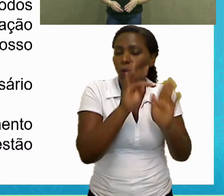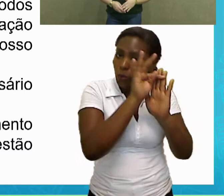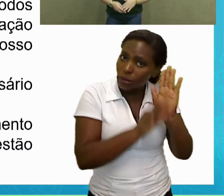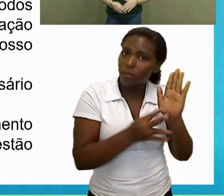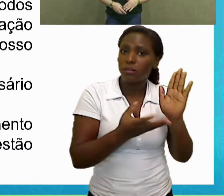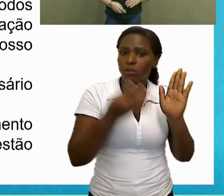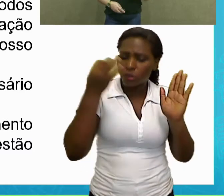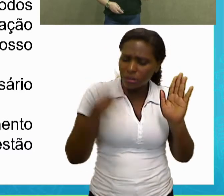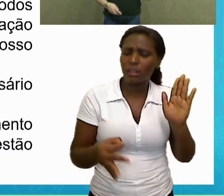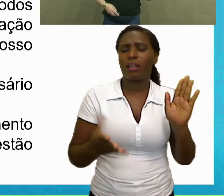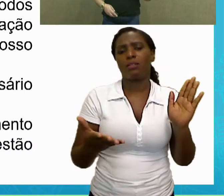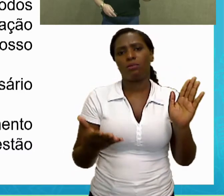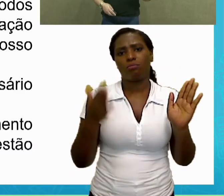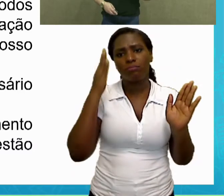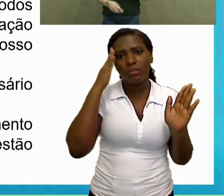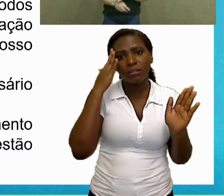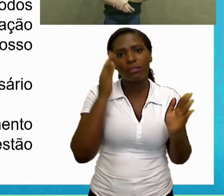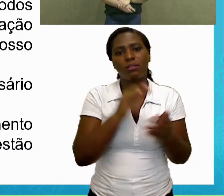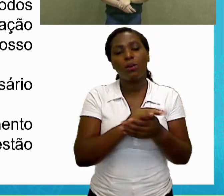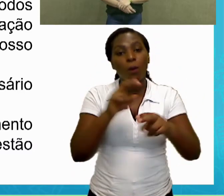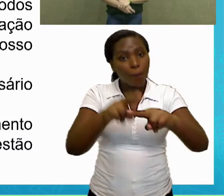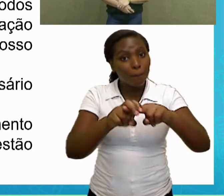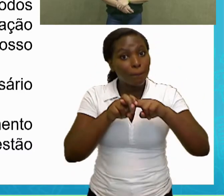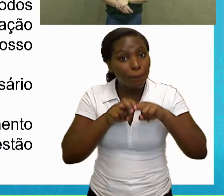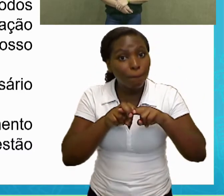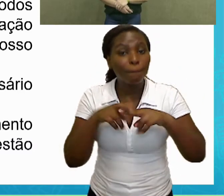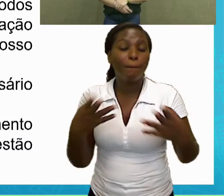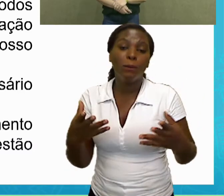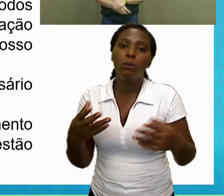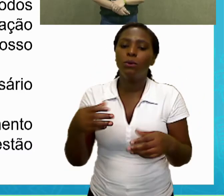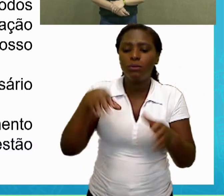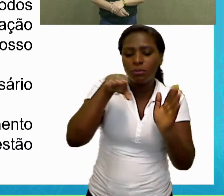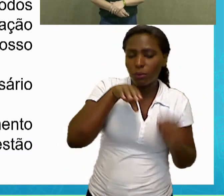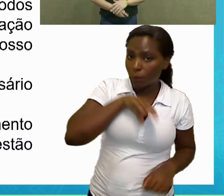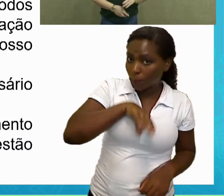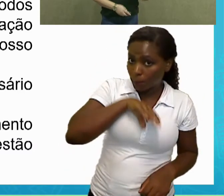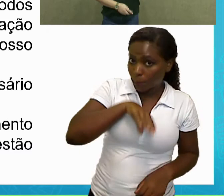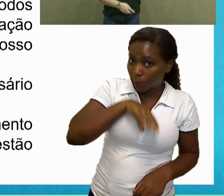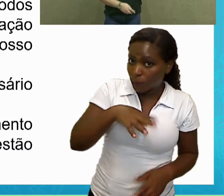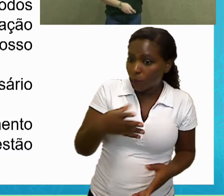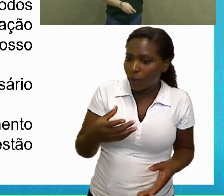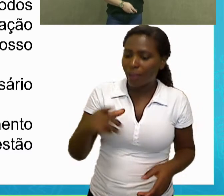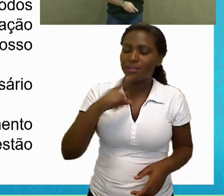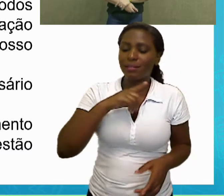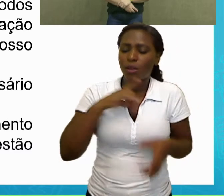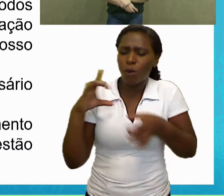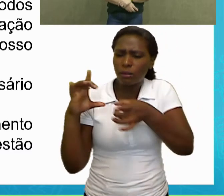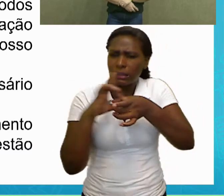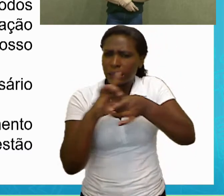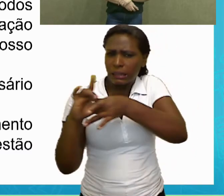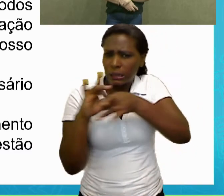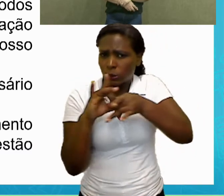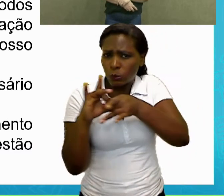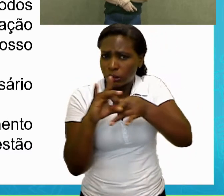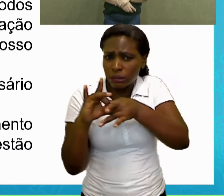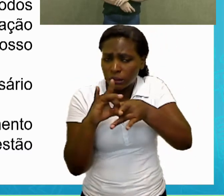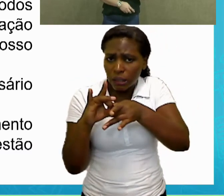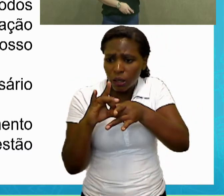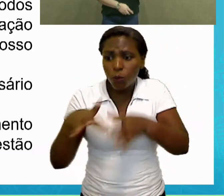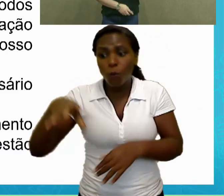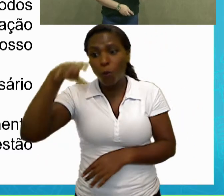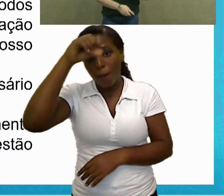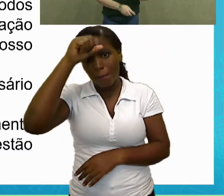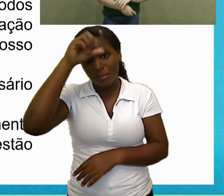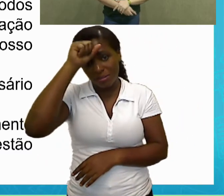do português está ligada diretamente ao nosso aprendizado. Até mesmo para se aprender a matemática,